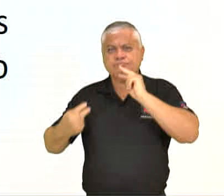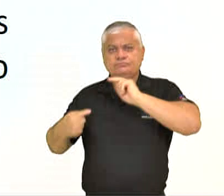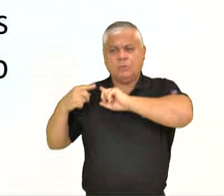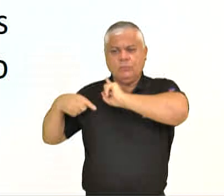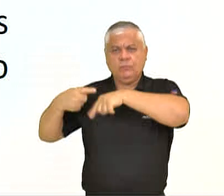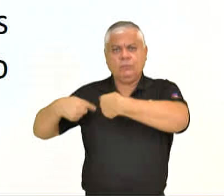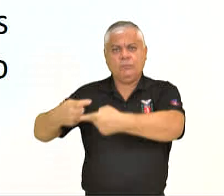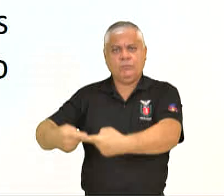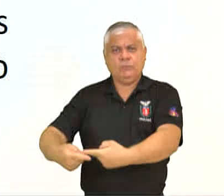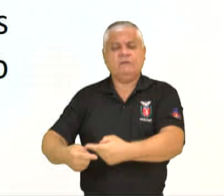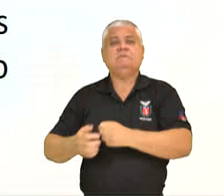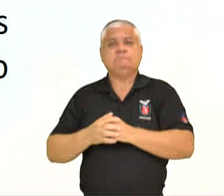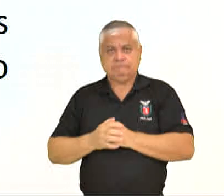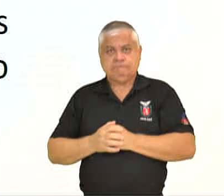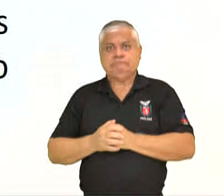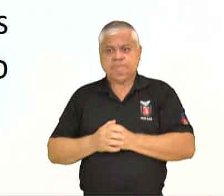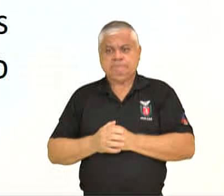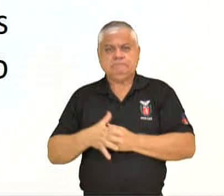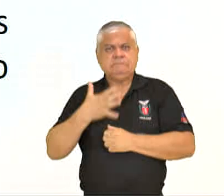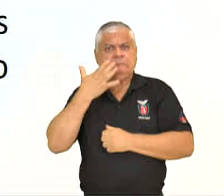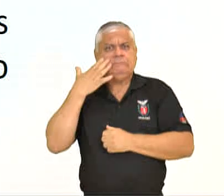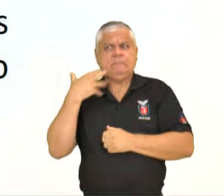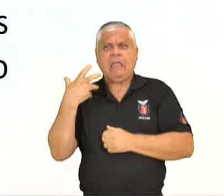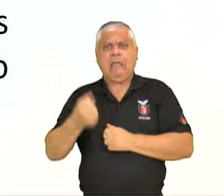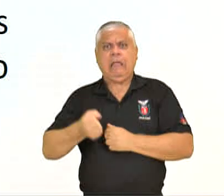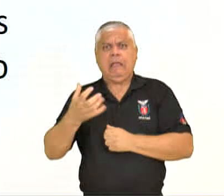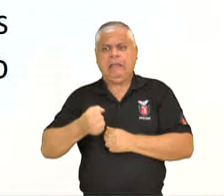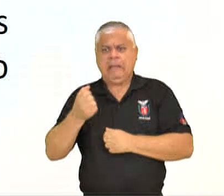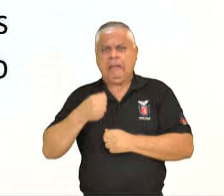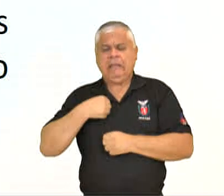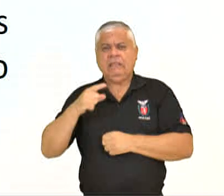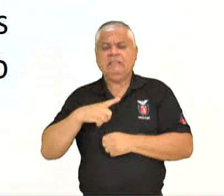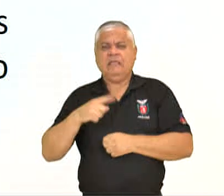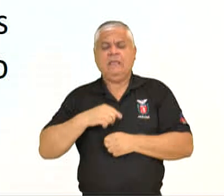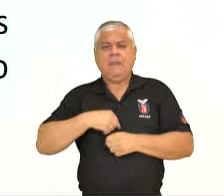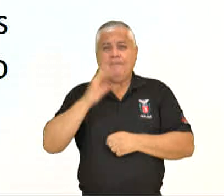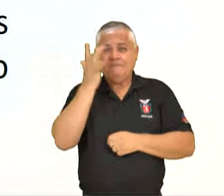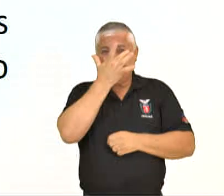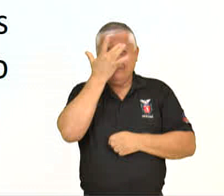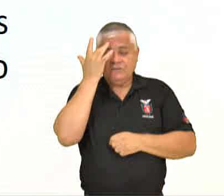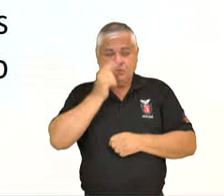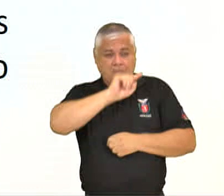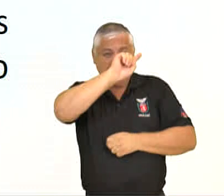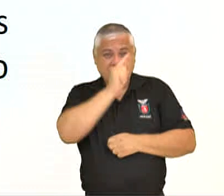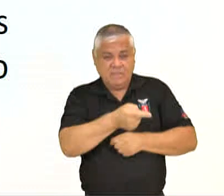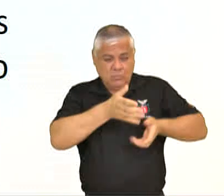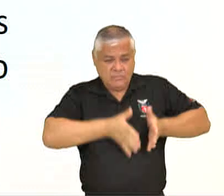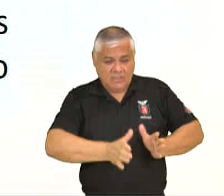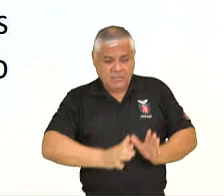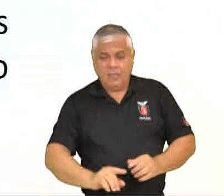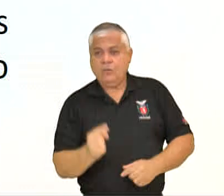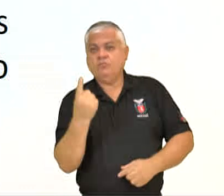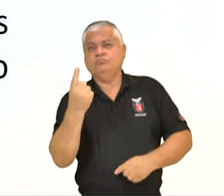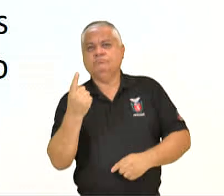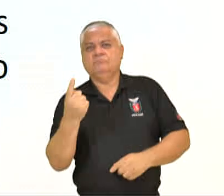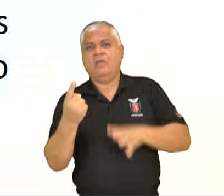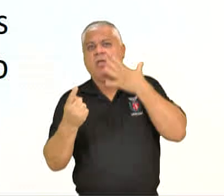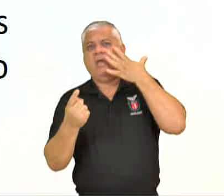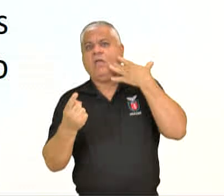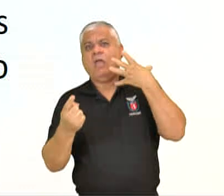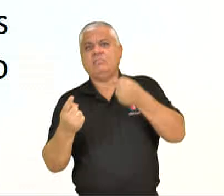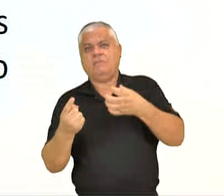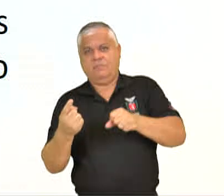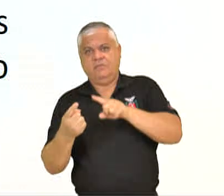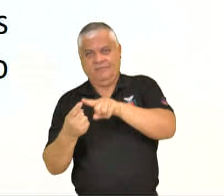lúdica. A anemia falciforme atinge 1 em 1000 nascidos vivos no país, de acordo com o Ministério da Saúde.